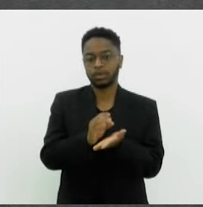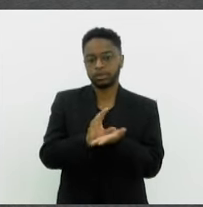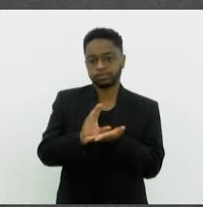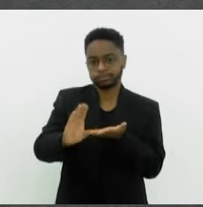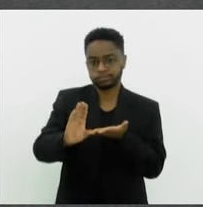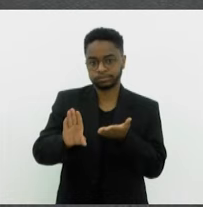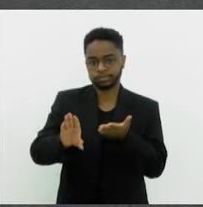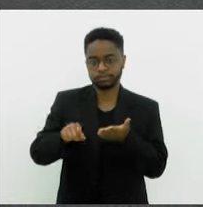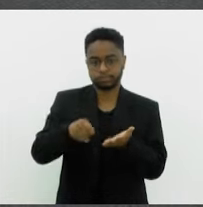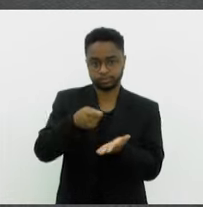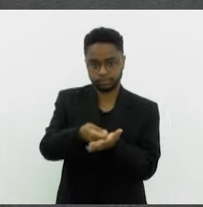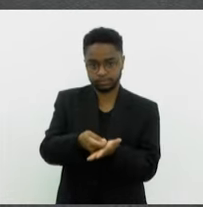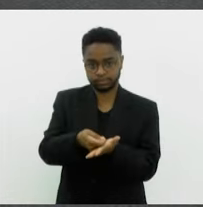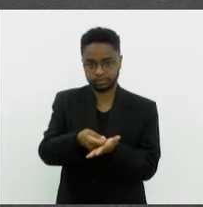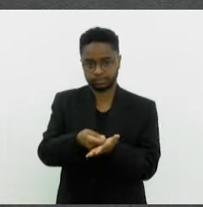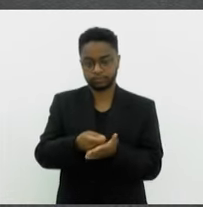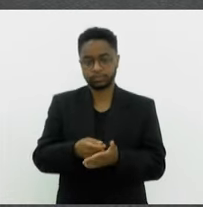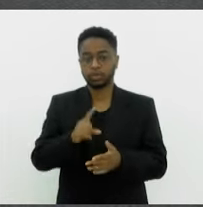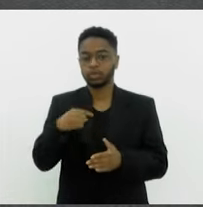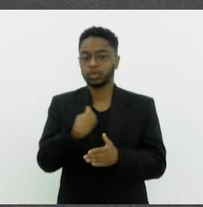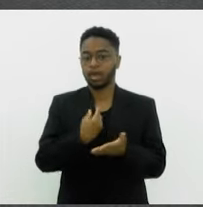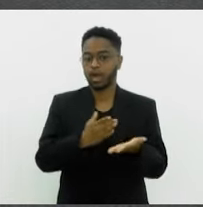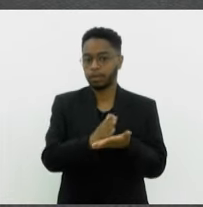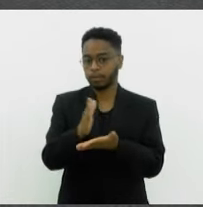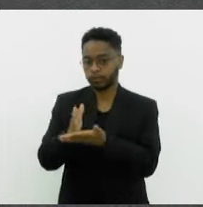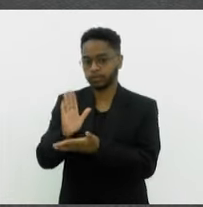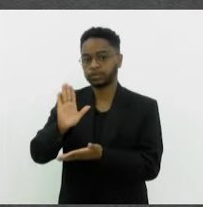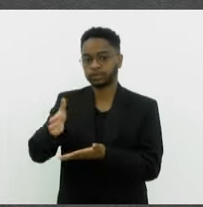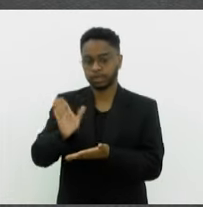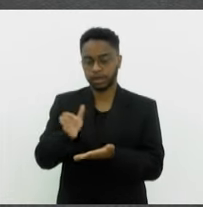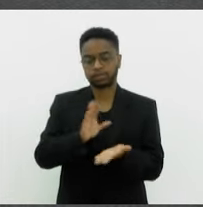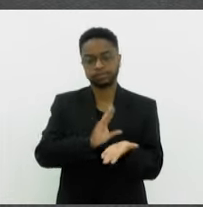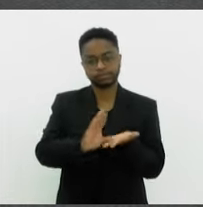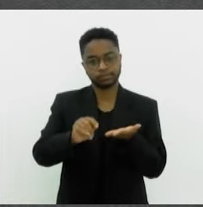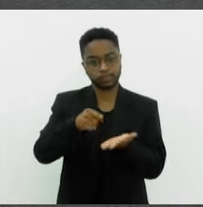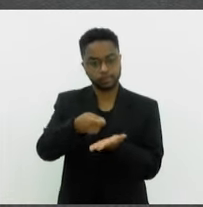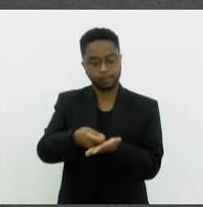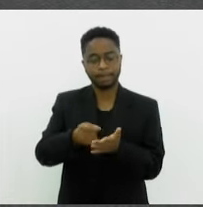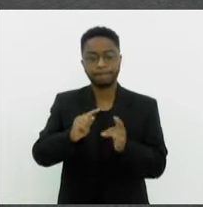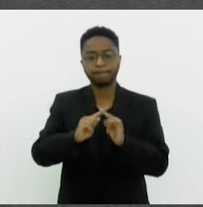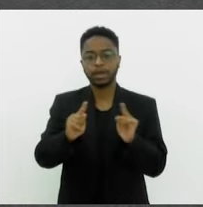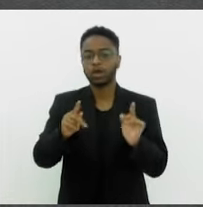Ju, aprovamos as emendas impositivas, mas o que que acontece?